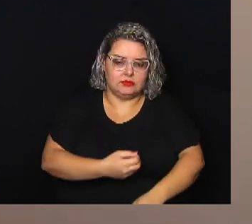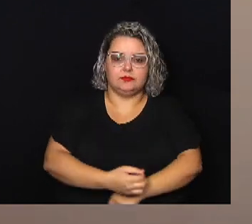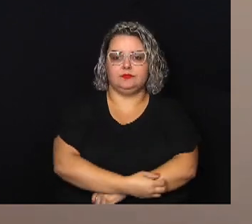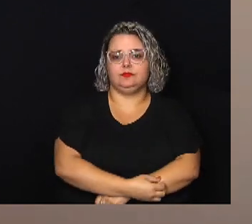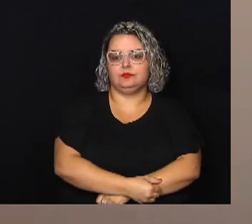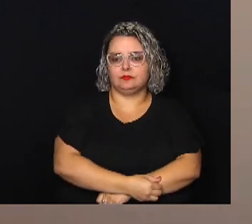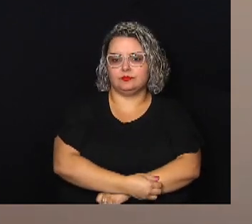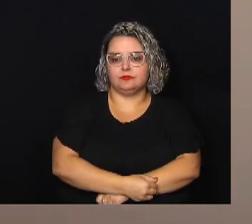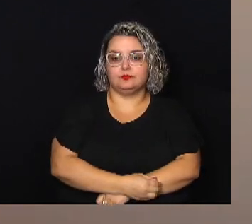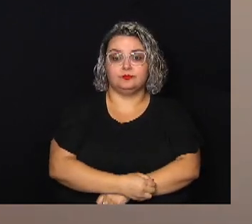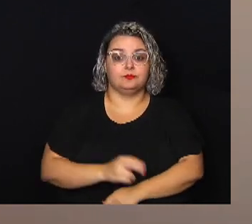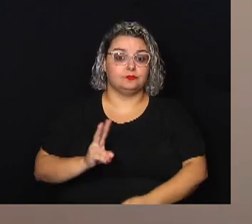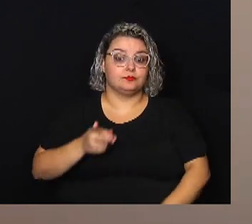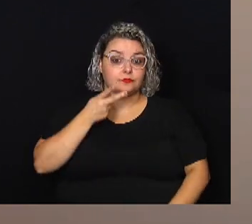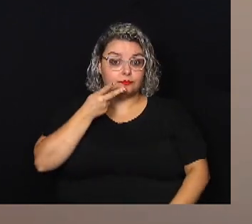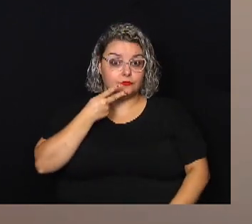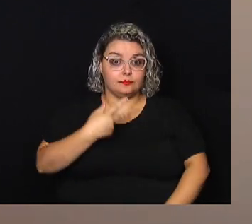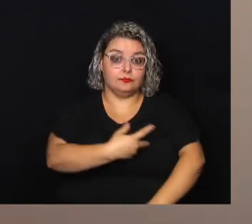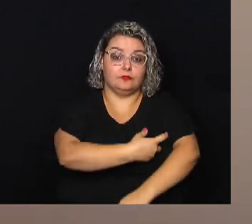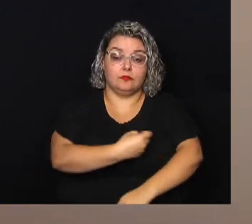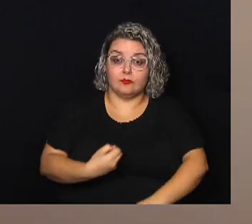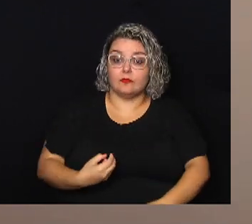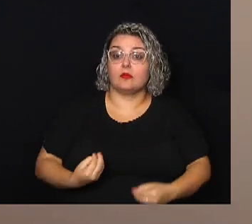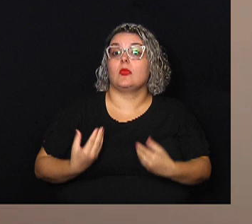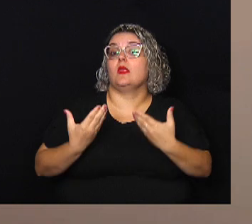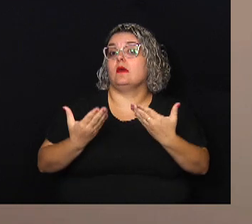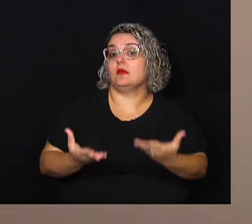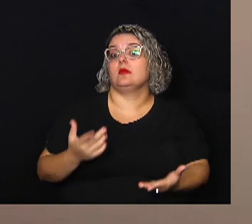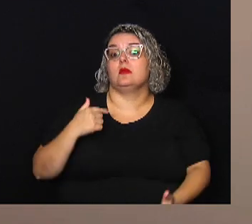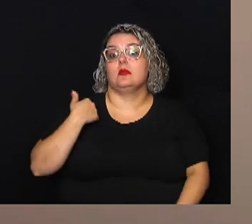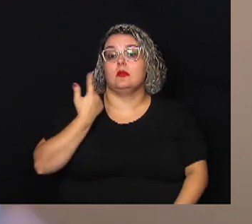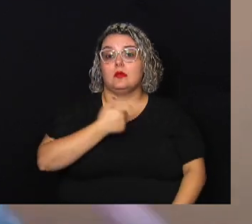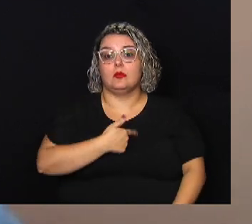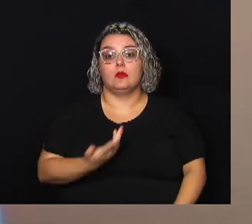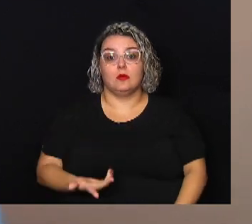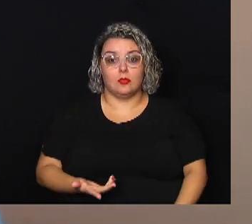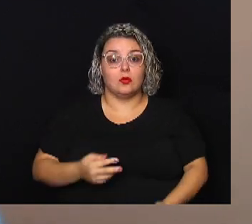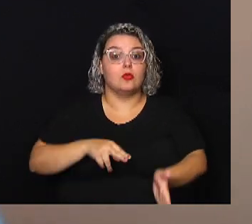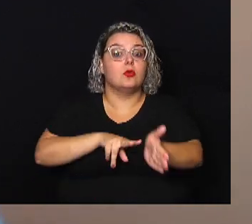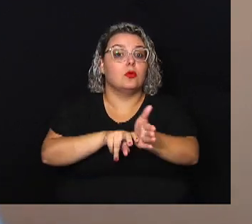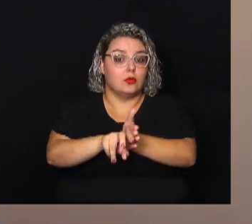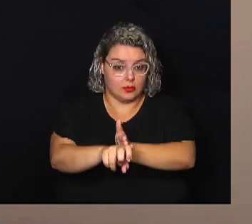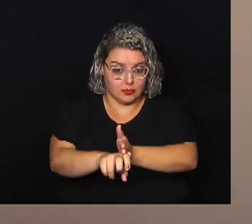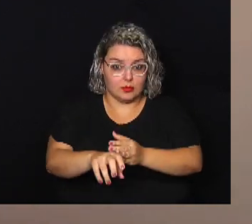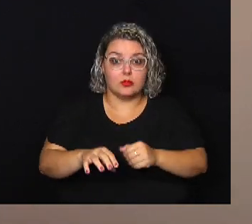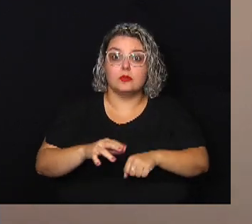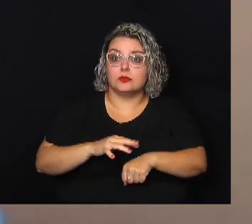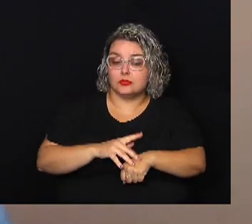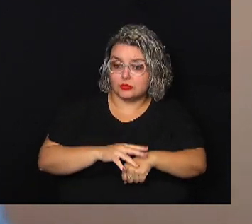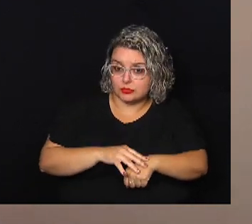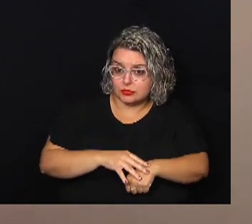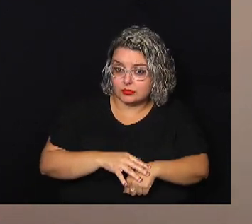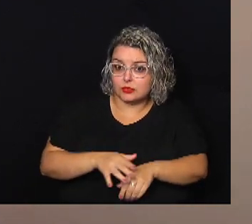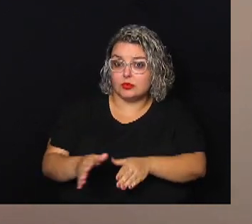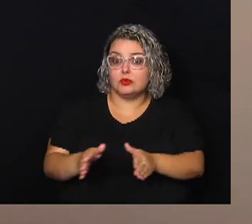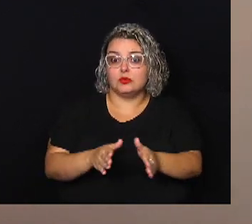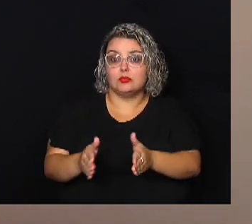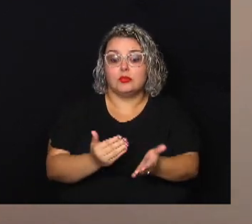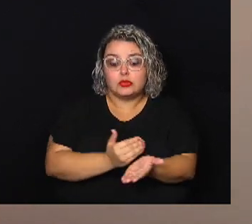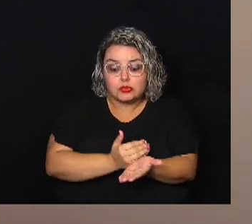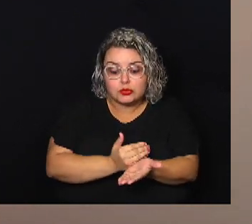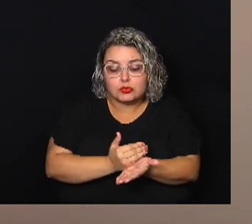no exame. E o exame ele vai trazer para a gente um diagnóstico da doença num estadiamento mais